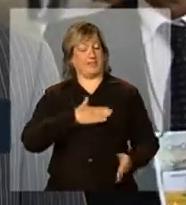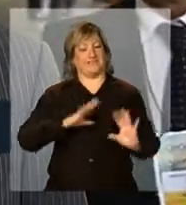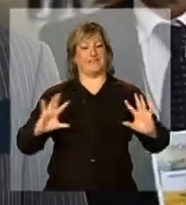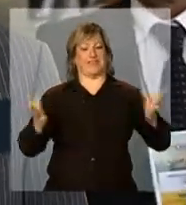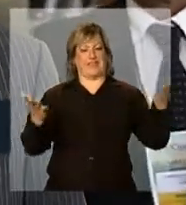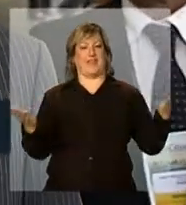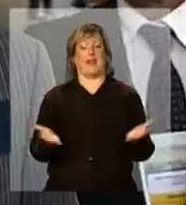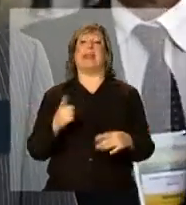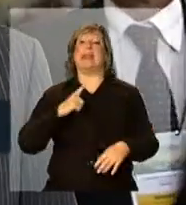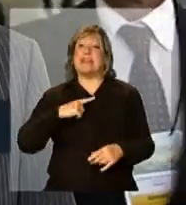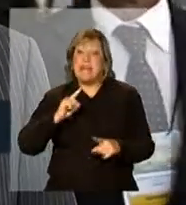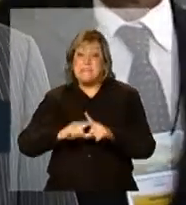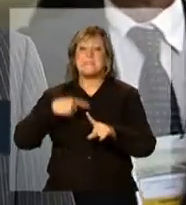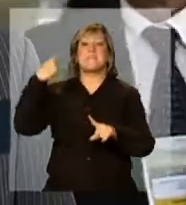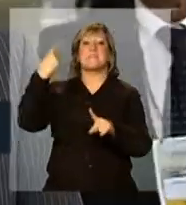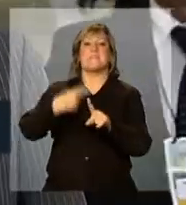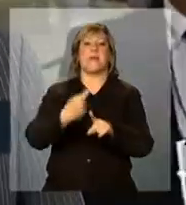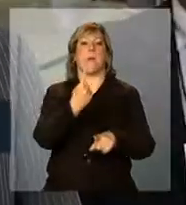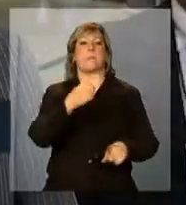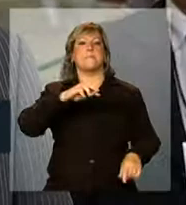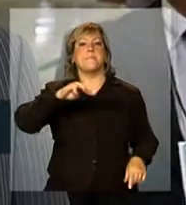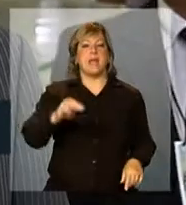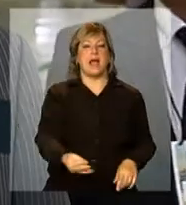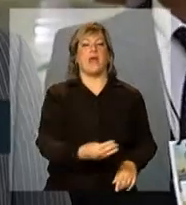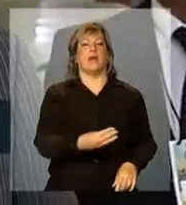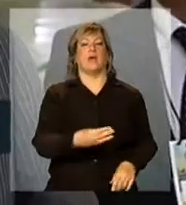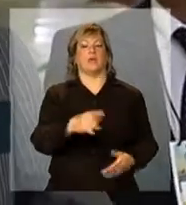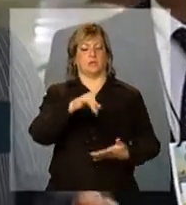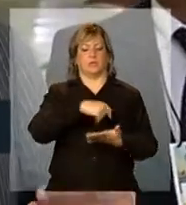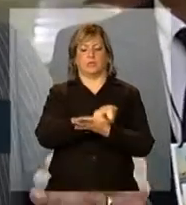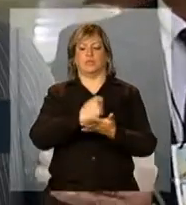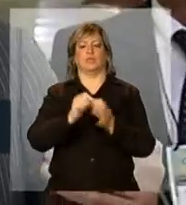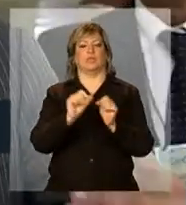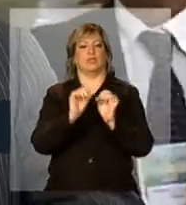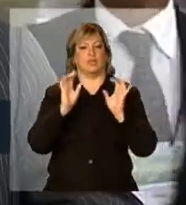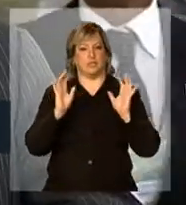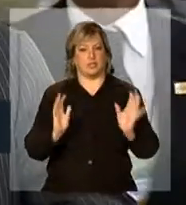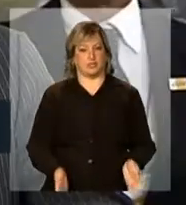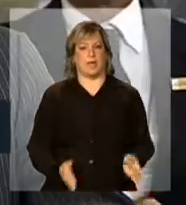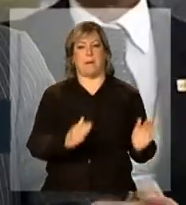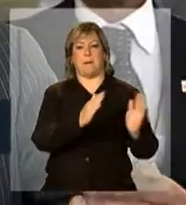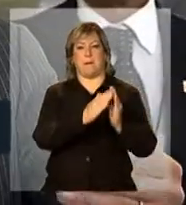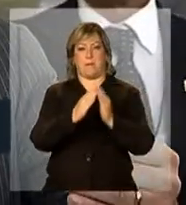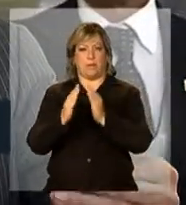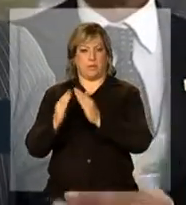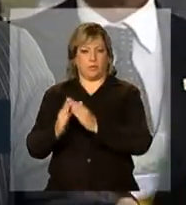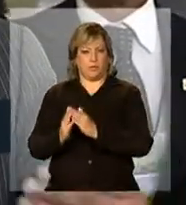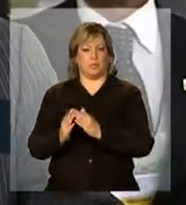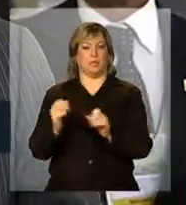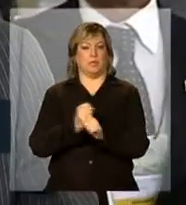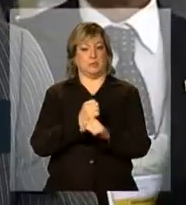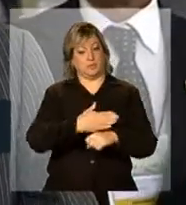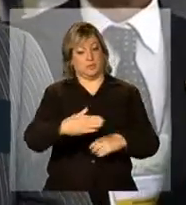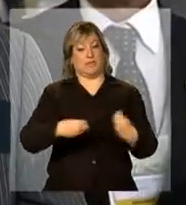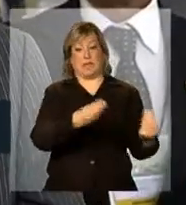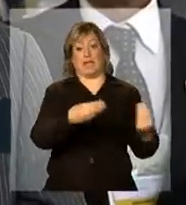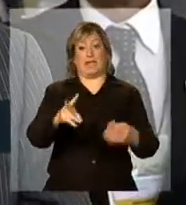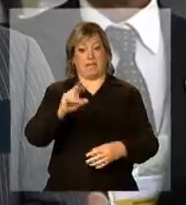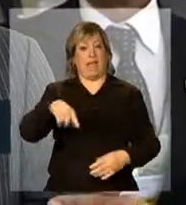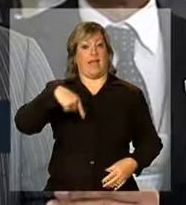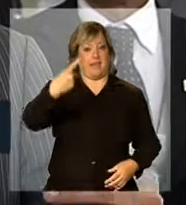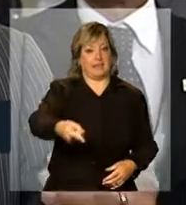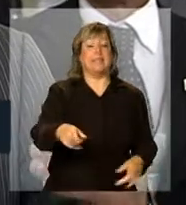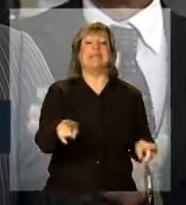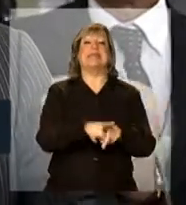Temos mais 1 milhão de contratos já celebrados, ou seja, mais 1 milhão de moradias para entregarmos.